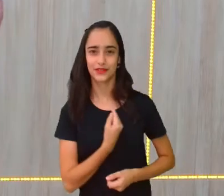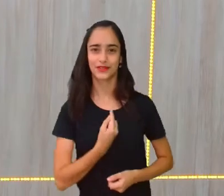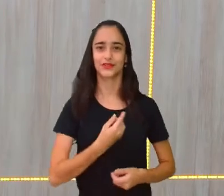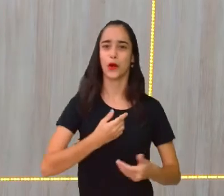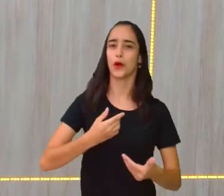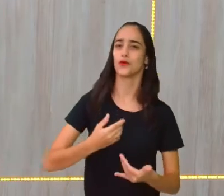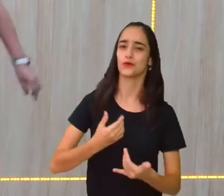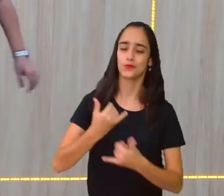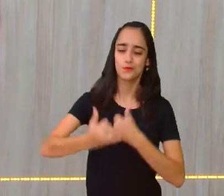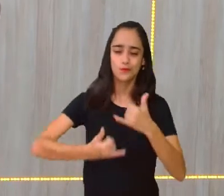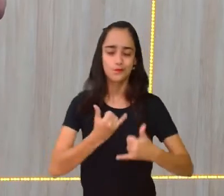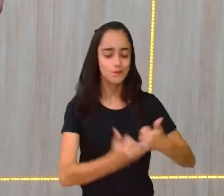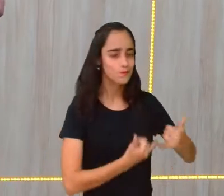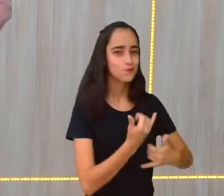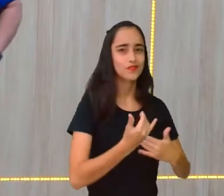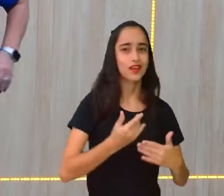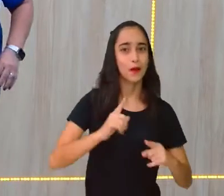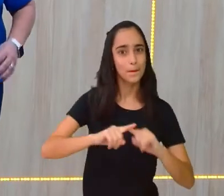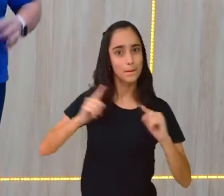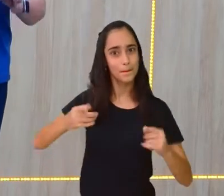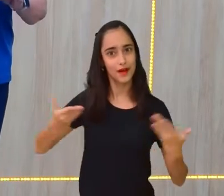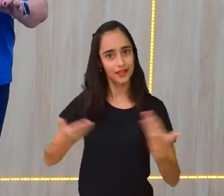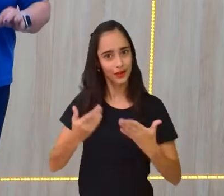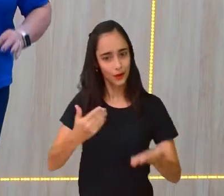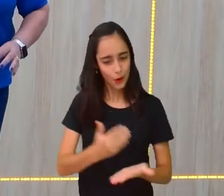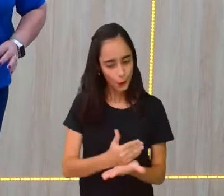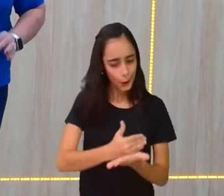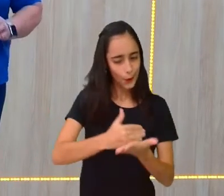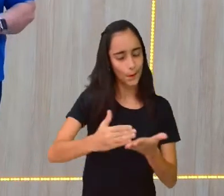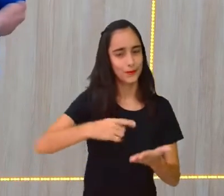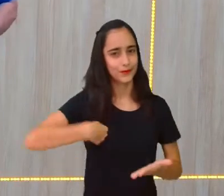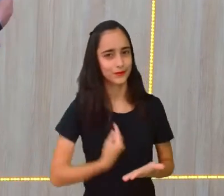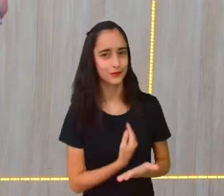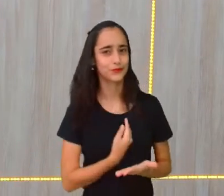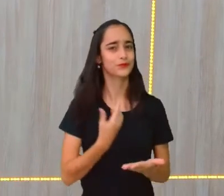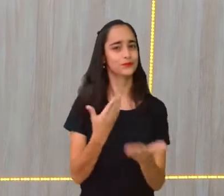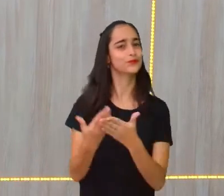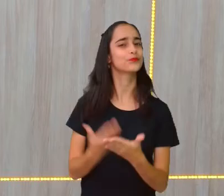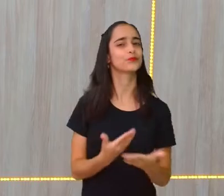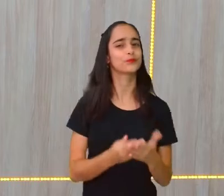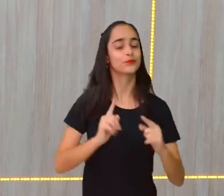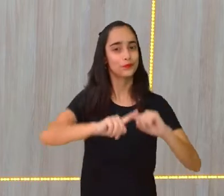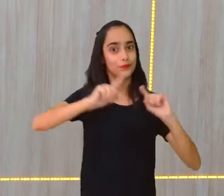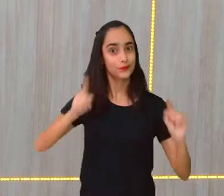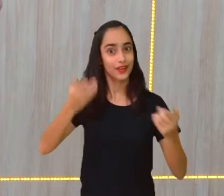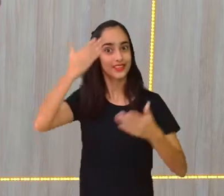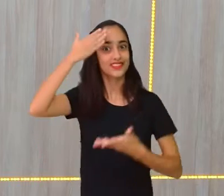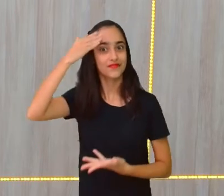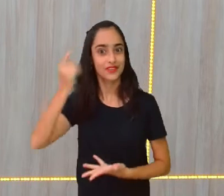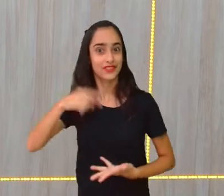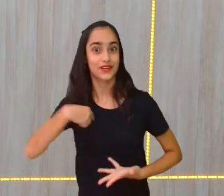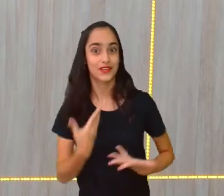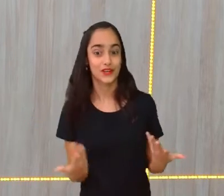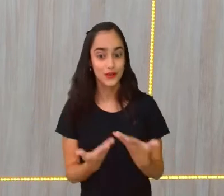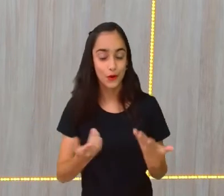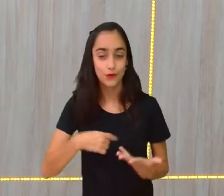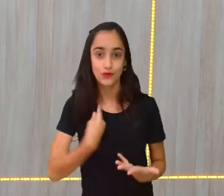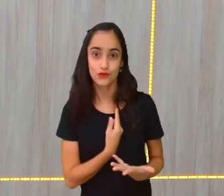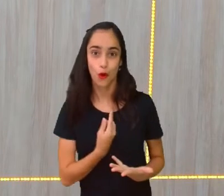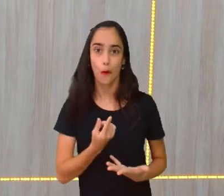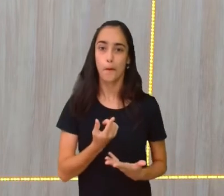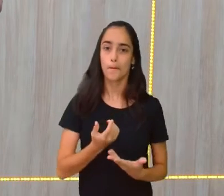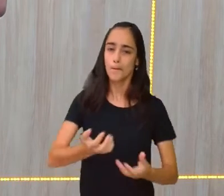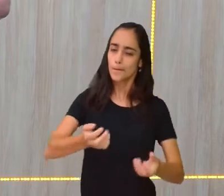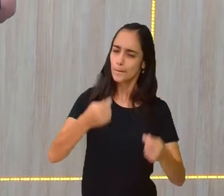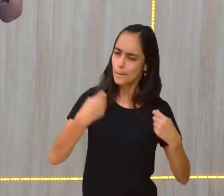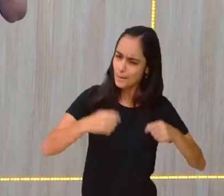jogadores, e a gente, por enquanto, vamos para a nossa aula. Mas sabendo que hoje nós temos um compromisso, né, da questão da torcida.